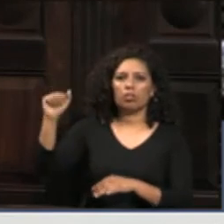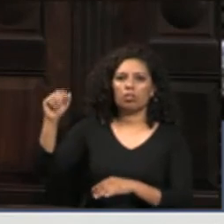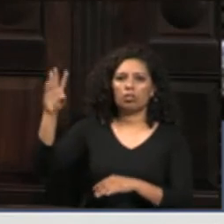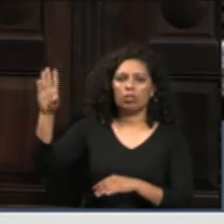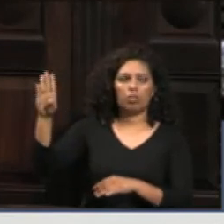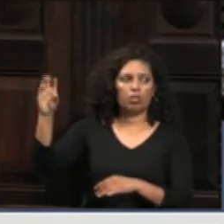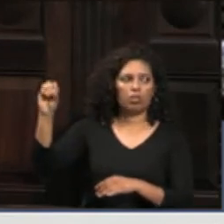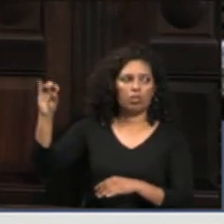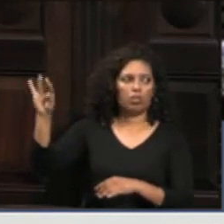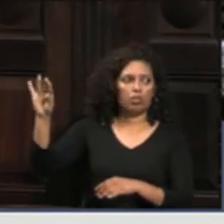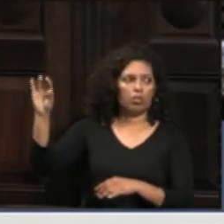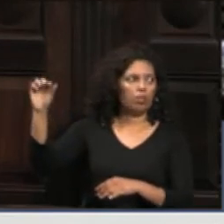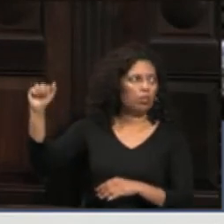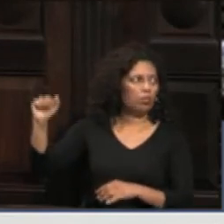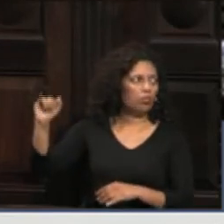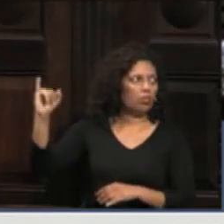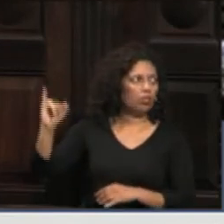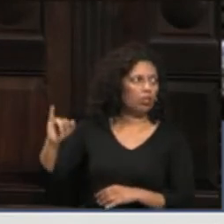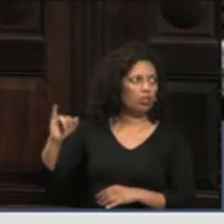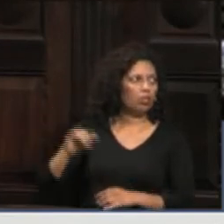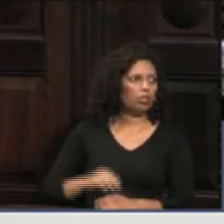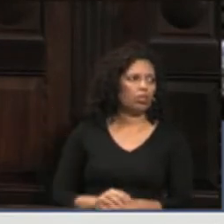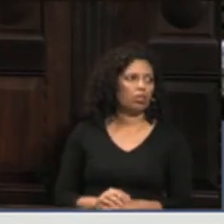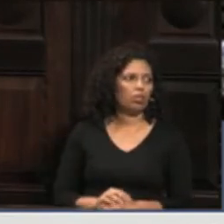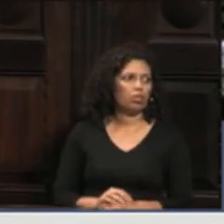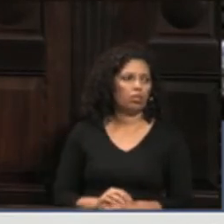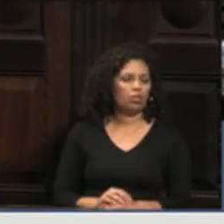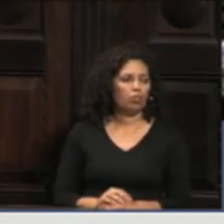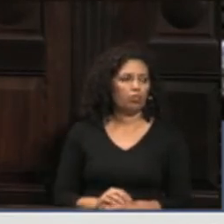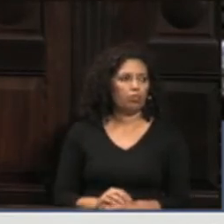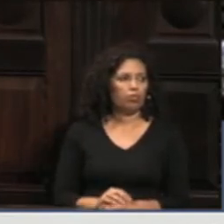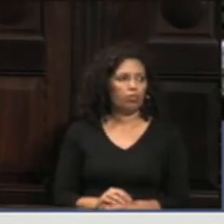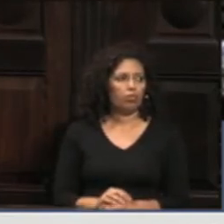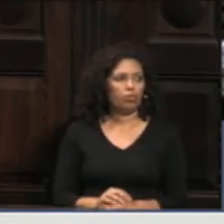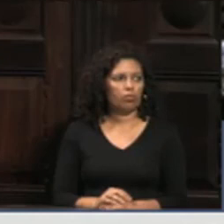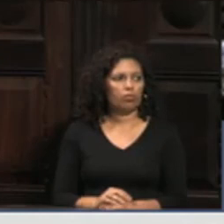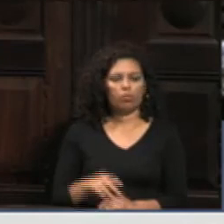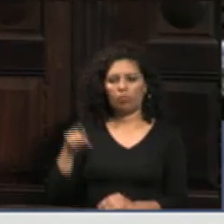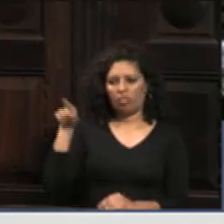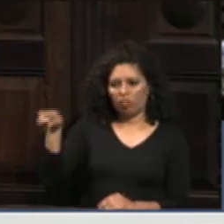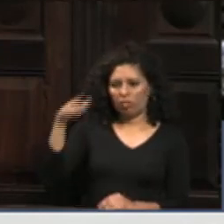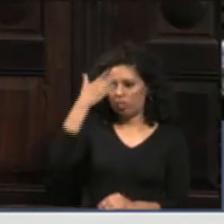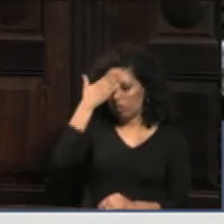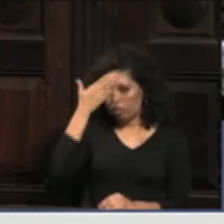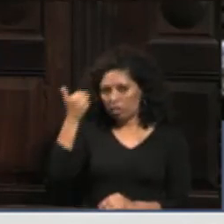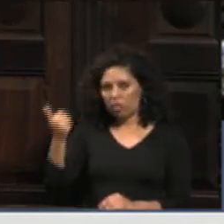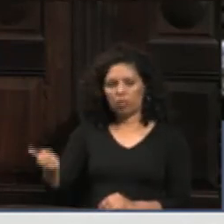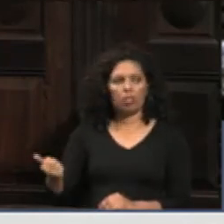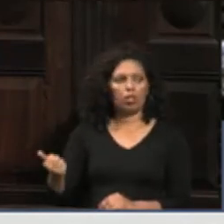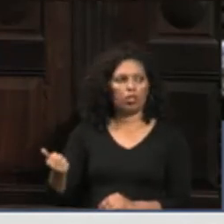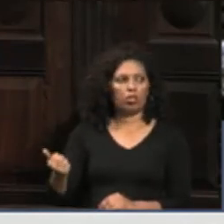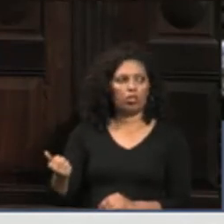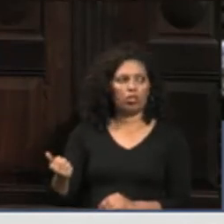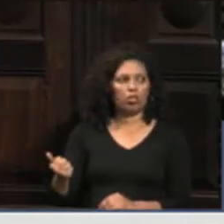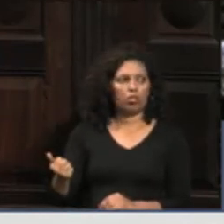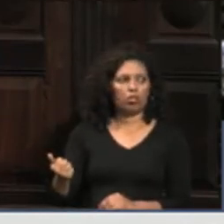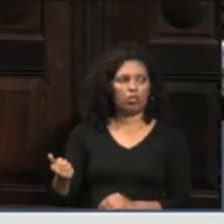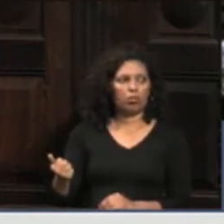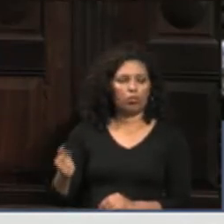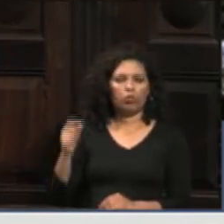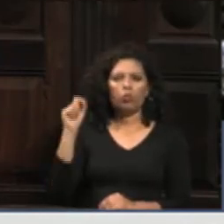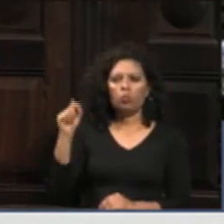companheiro Sadi Noel, foi deputado nesta casa. Sabe mais do que nada o que